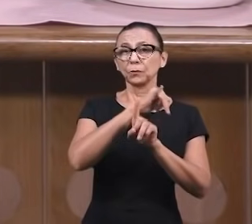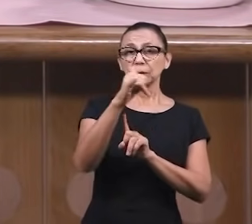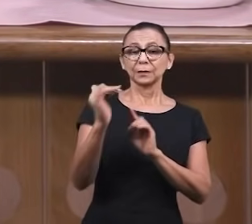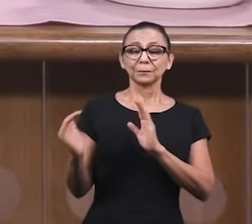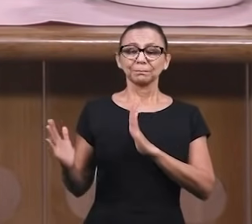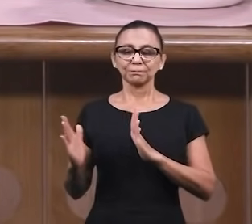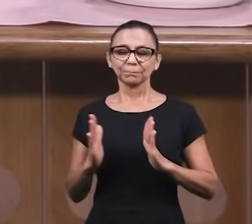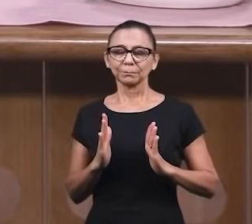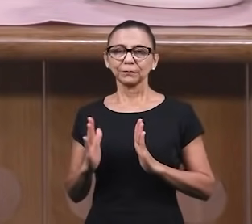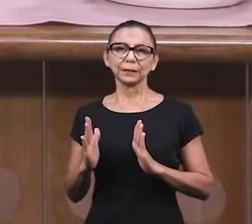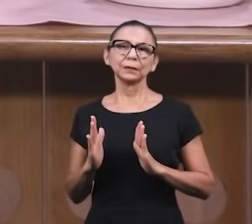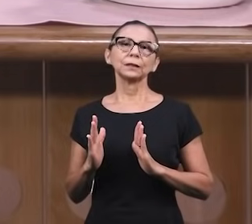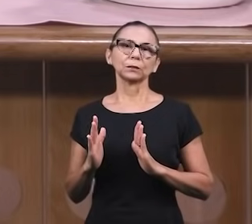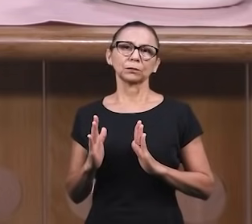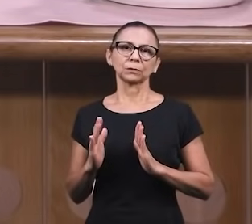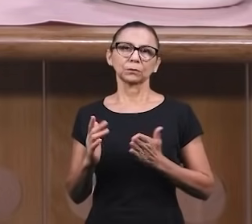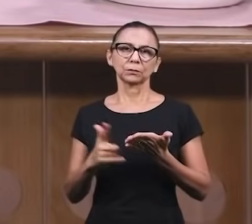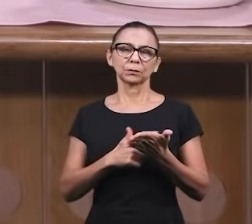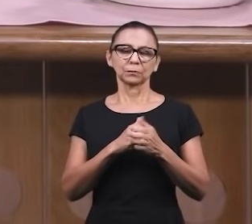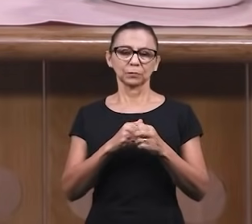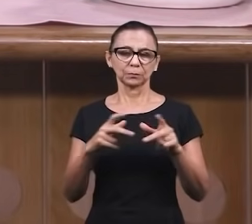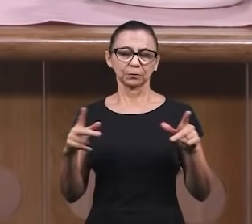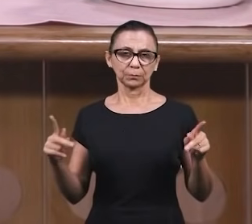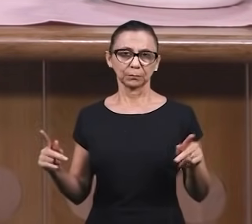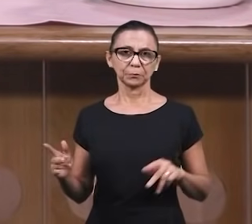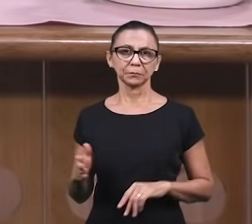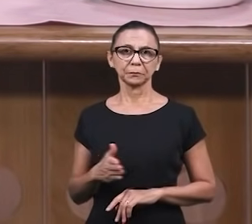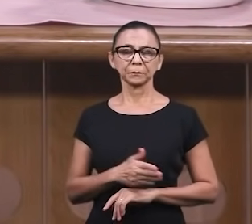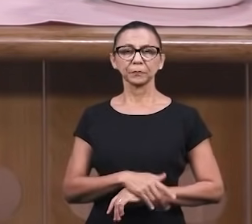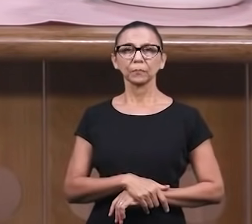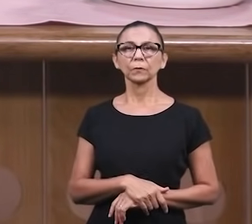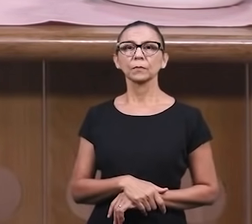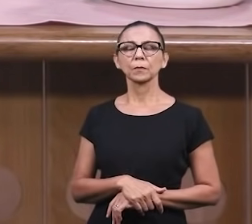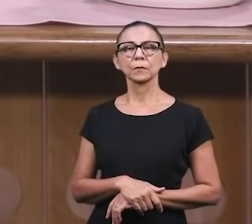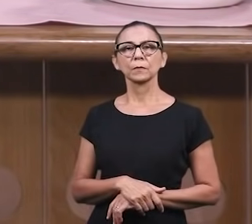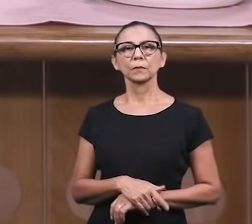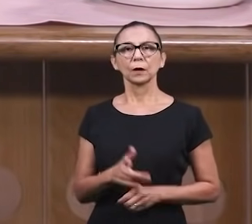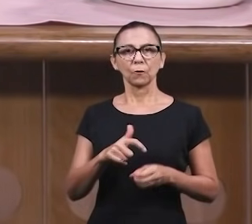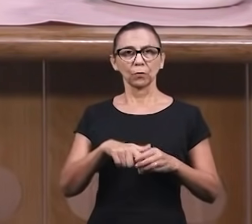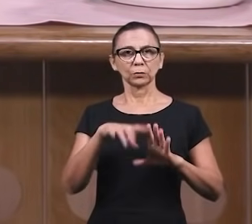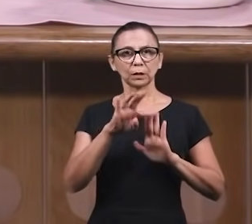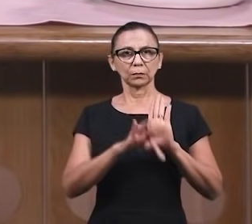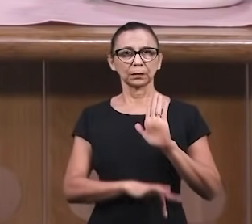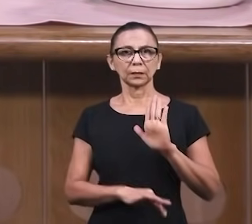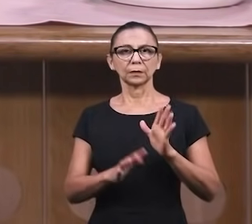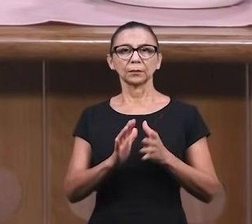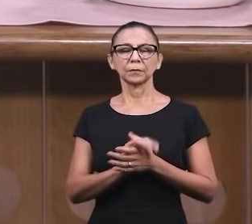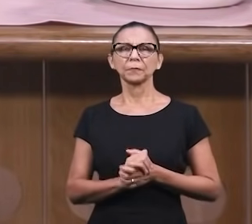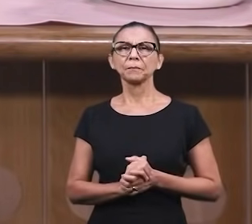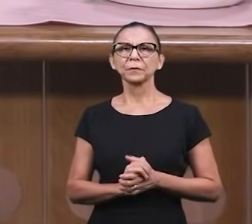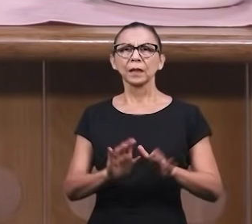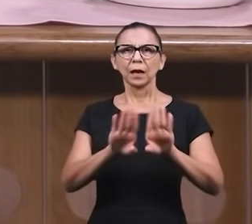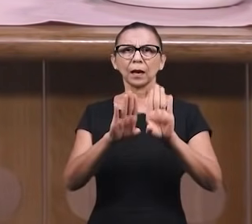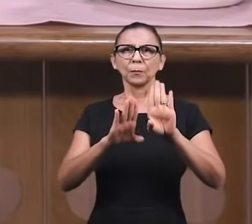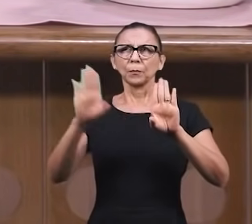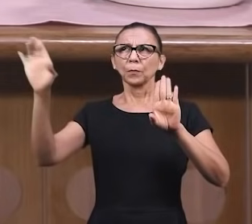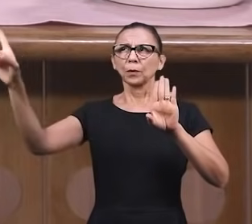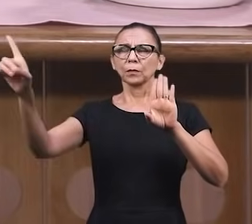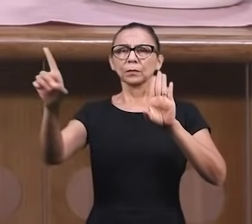da igreja descrito ali no livro de Apocalipse. Então diz assim, vamos voltar ao texto. Eis que estou à porta e